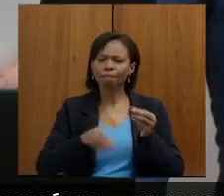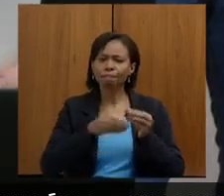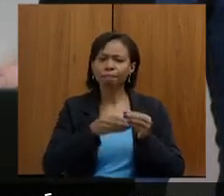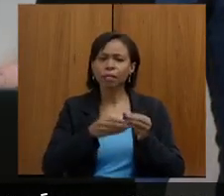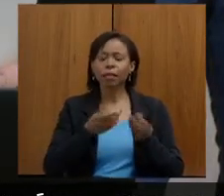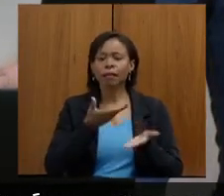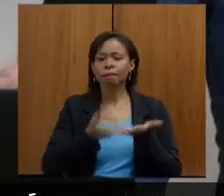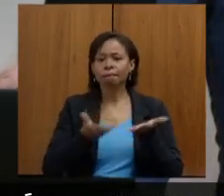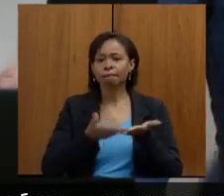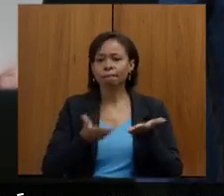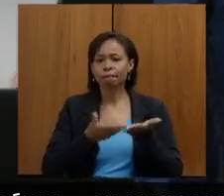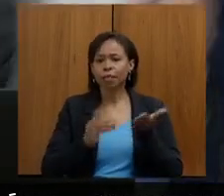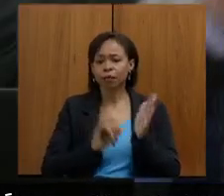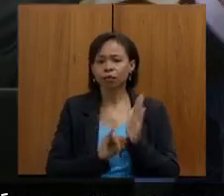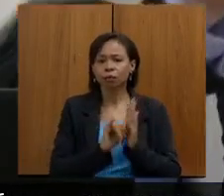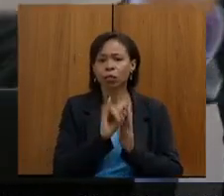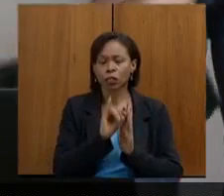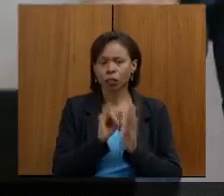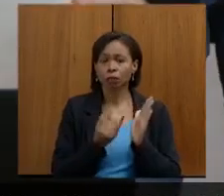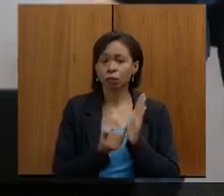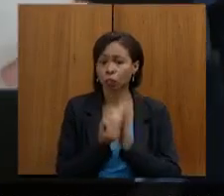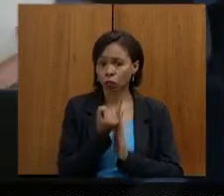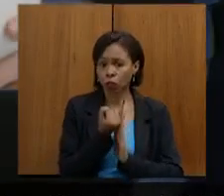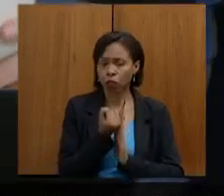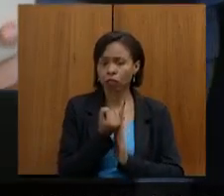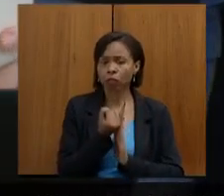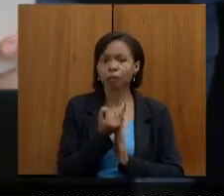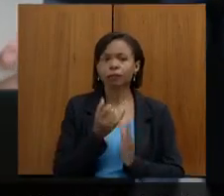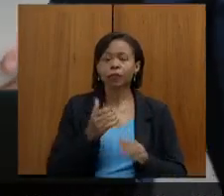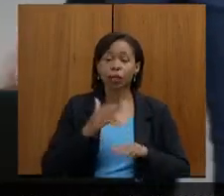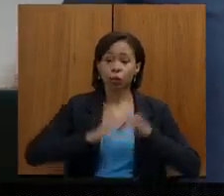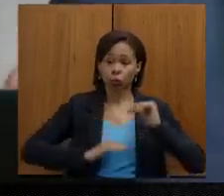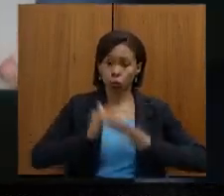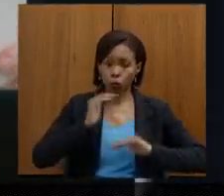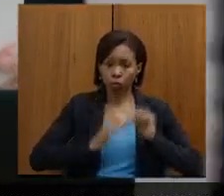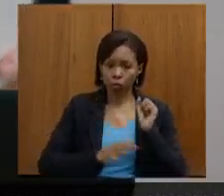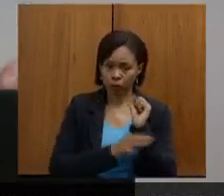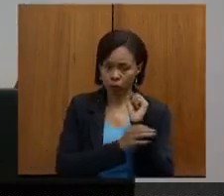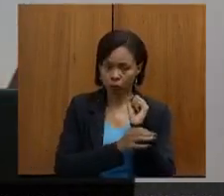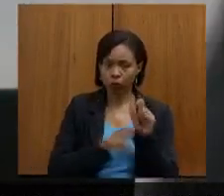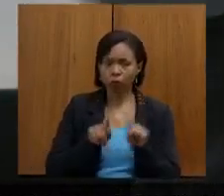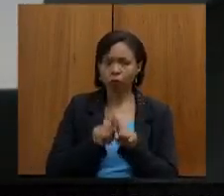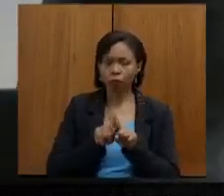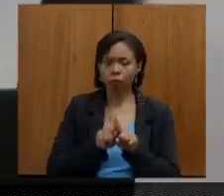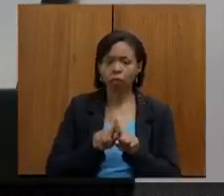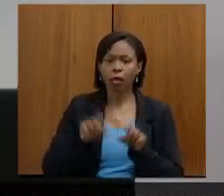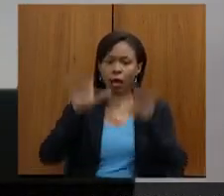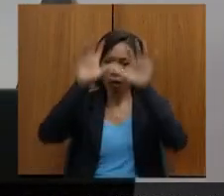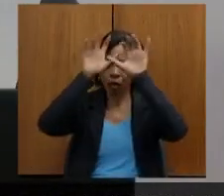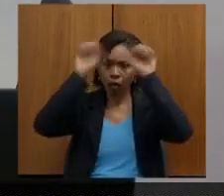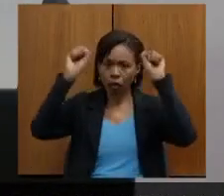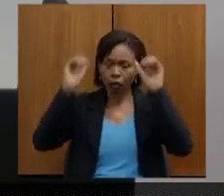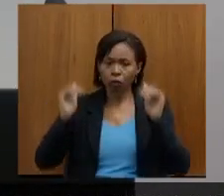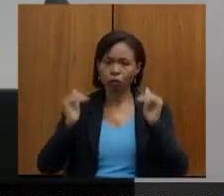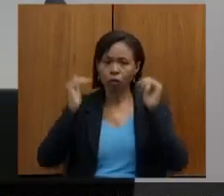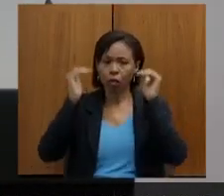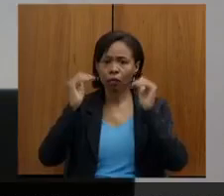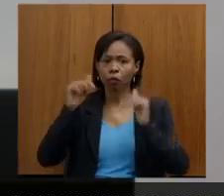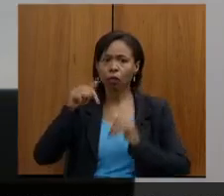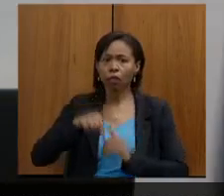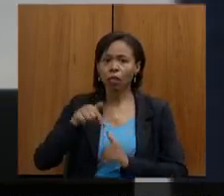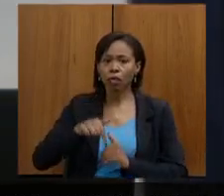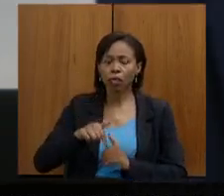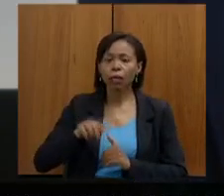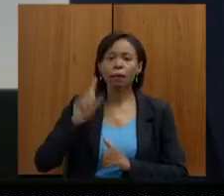dos integrantes das carreiras da Segurança Pública o outro requerimento será encaminhado ao Supremo Tribunal Federal para que o Estado Minas